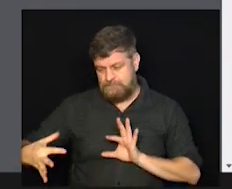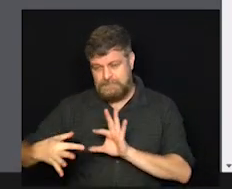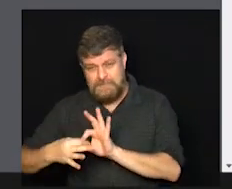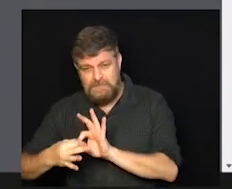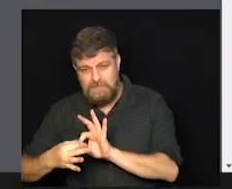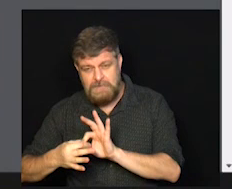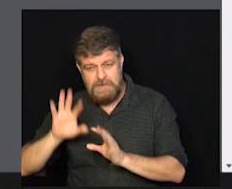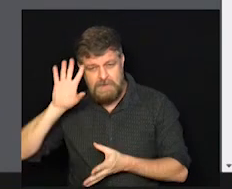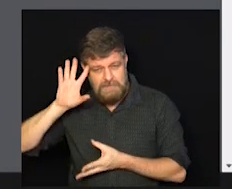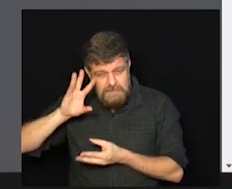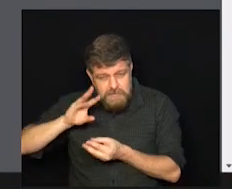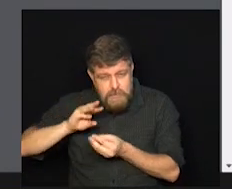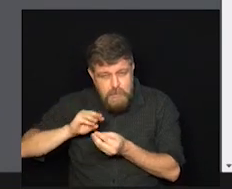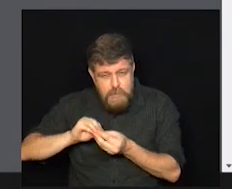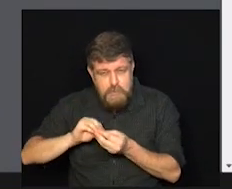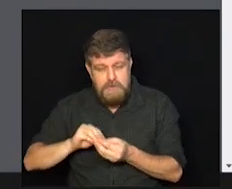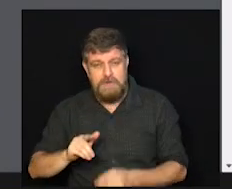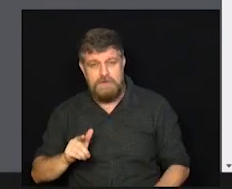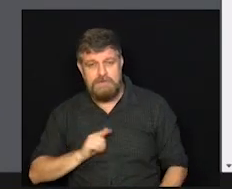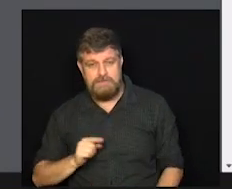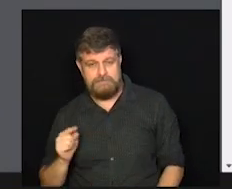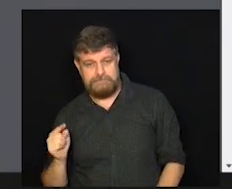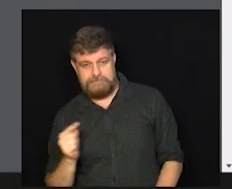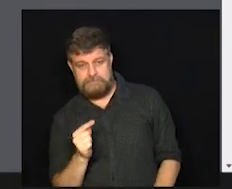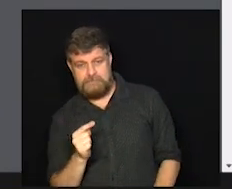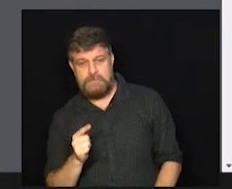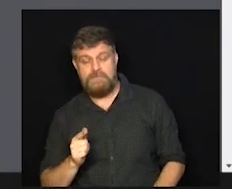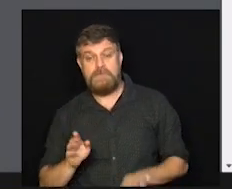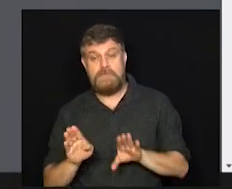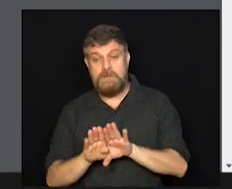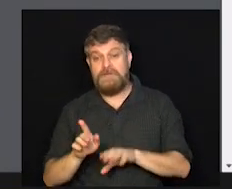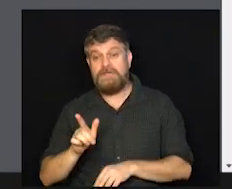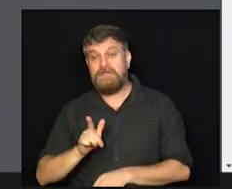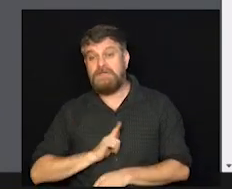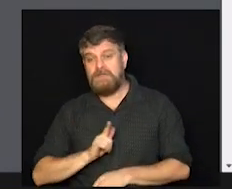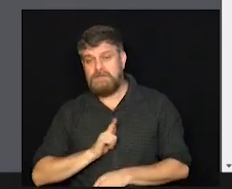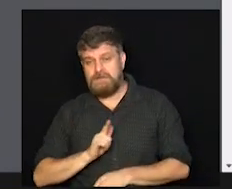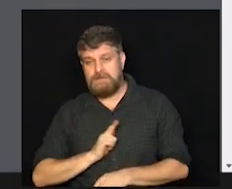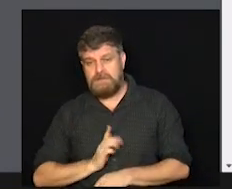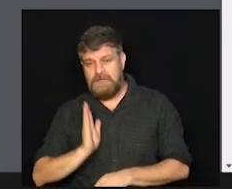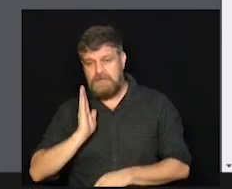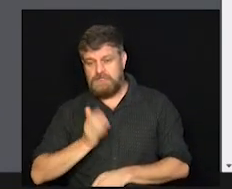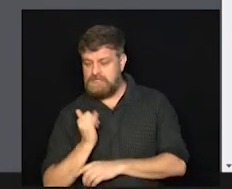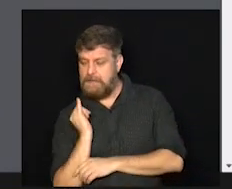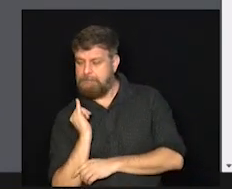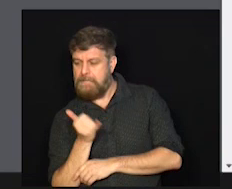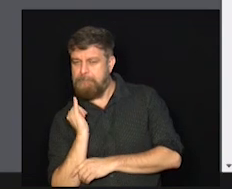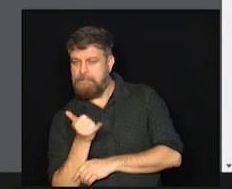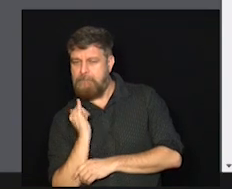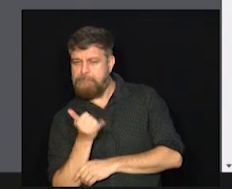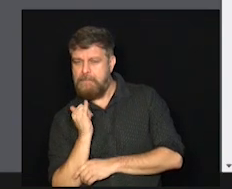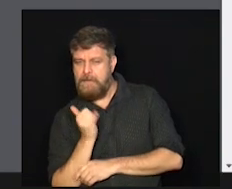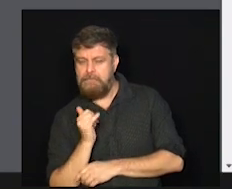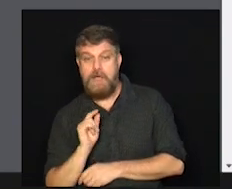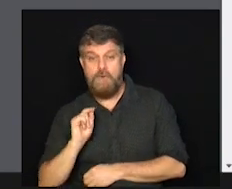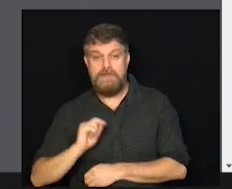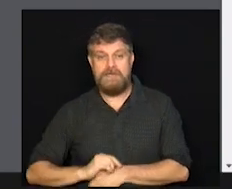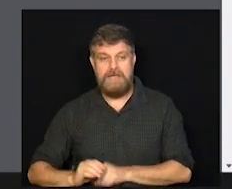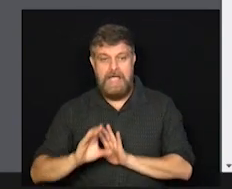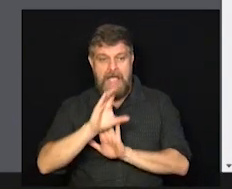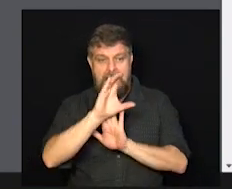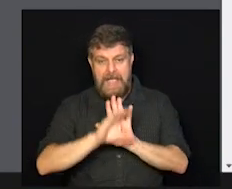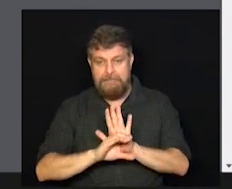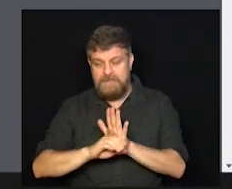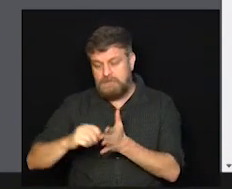geral do Beoso, nós temos aqui, então, a partir do que eu já apresentei dos autores, os capítulos que